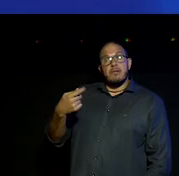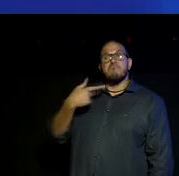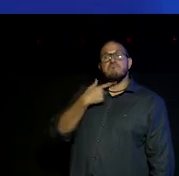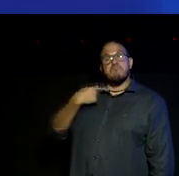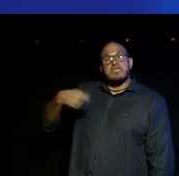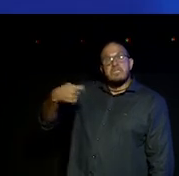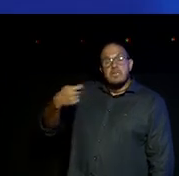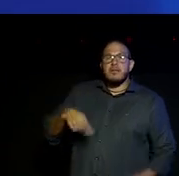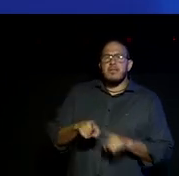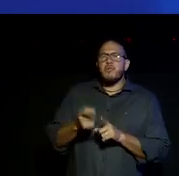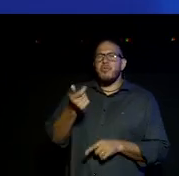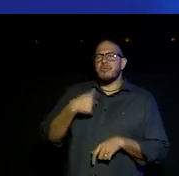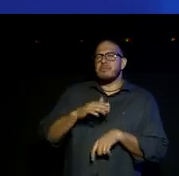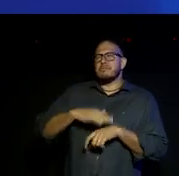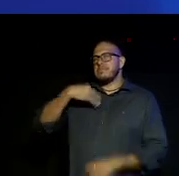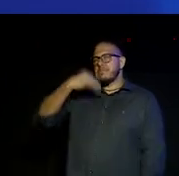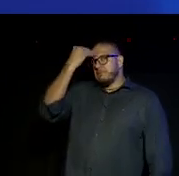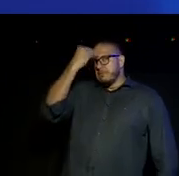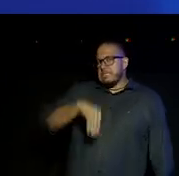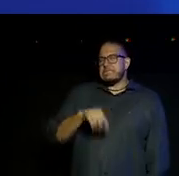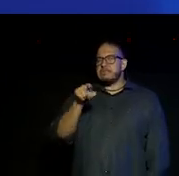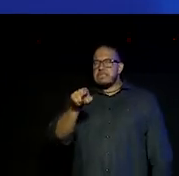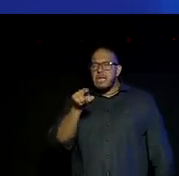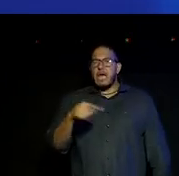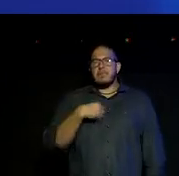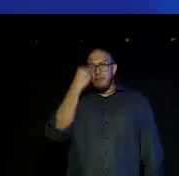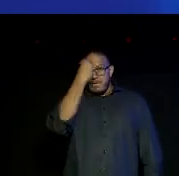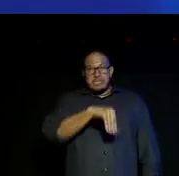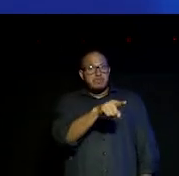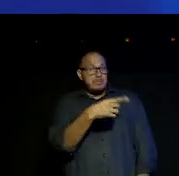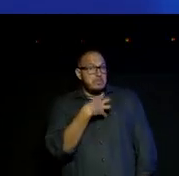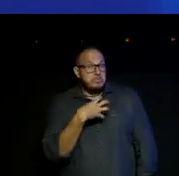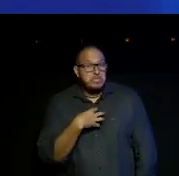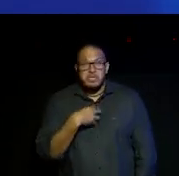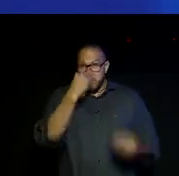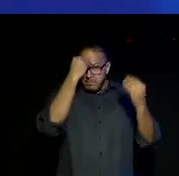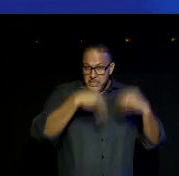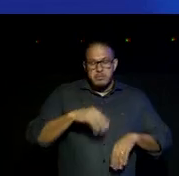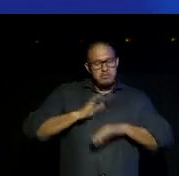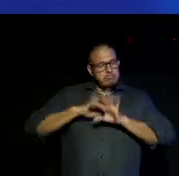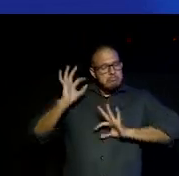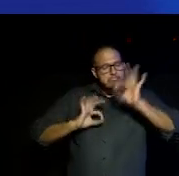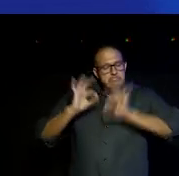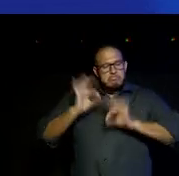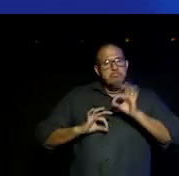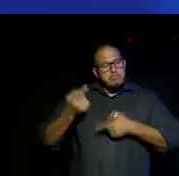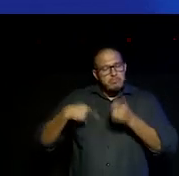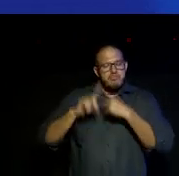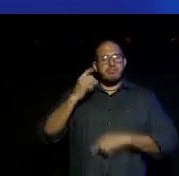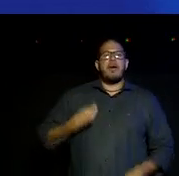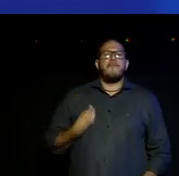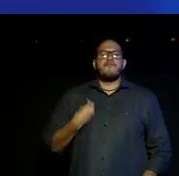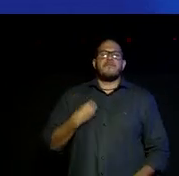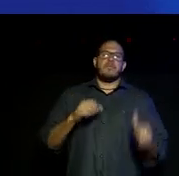de aceitação e por preguiça de pensar e por preguiça de sentir e por preguiça de construir a nossa própria vida,